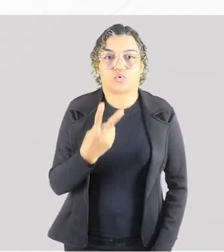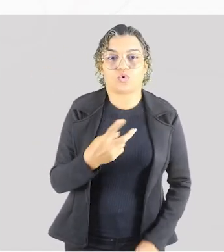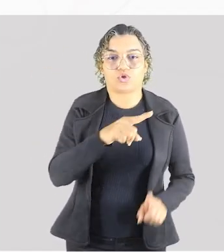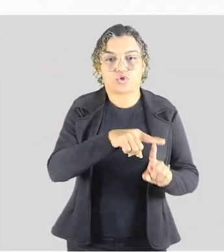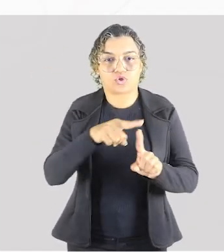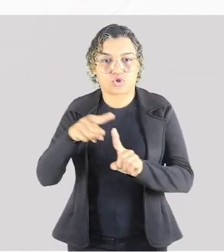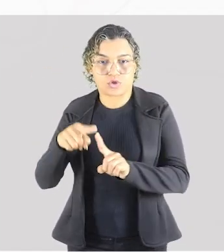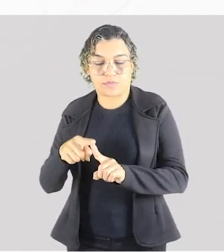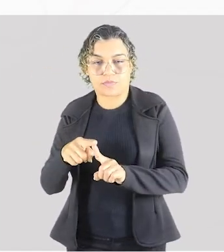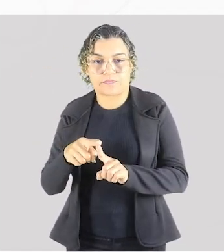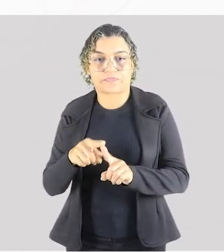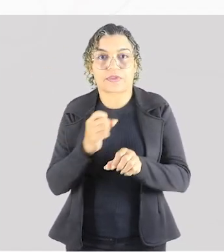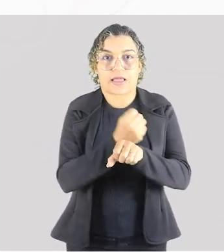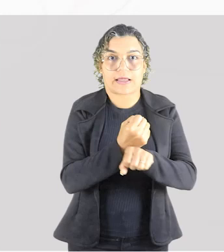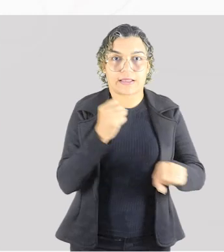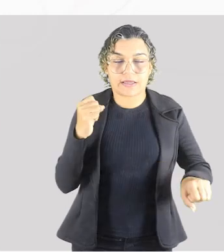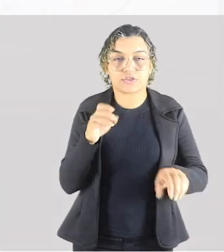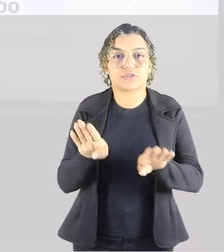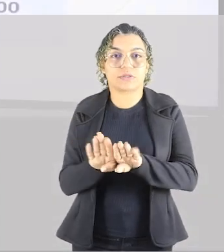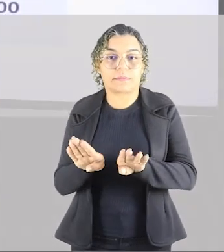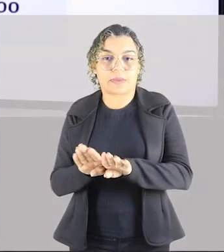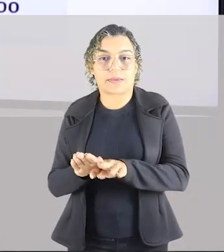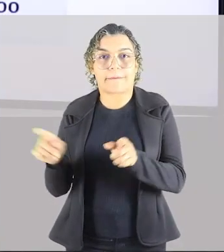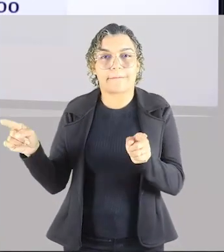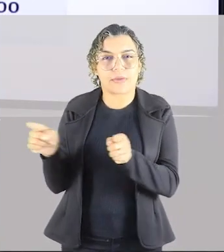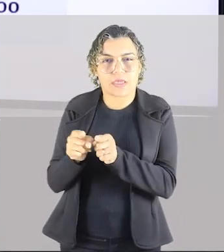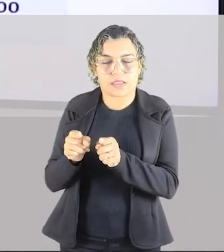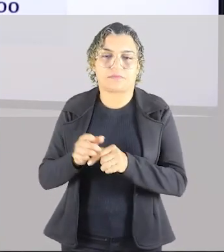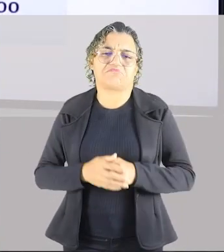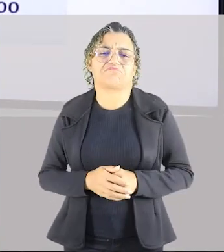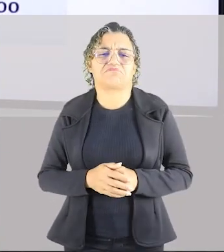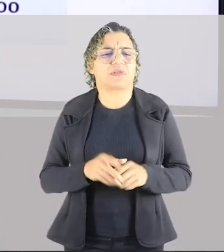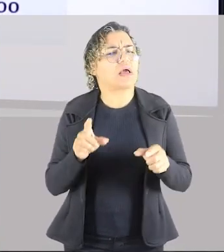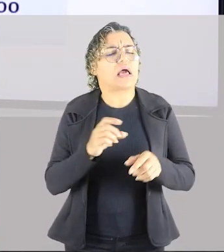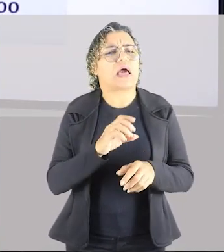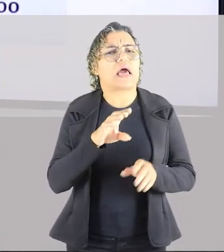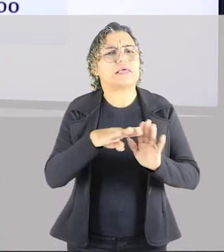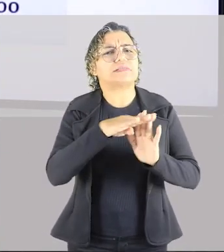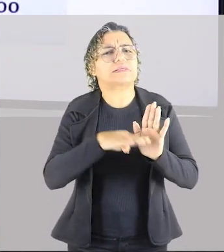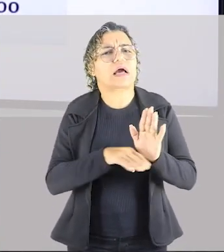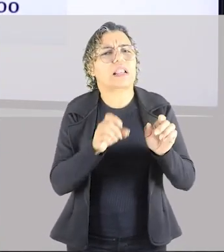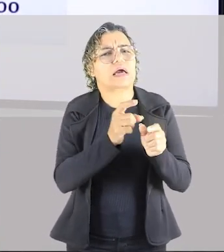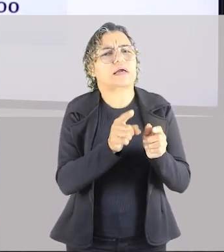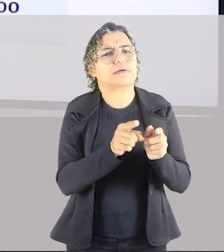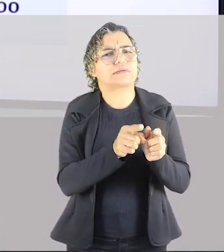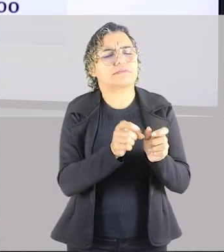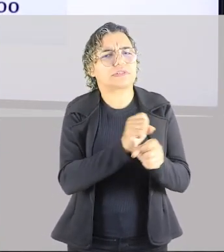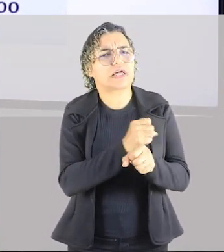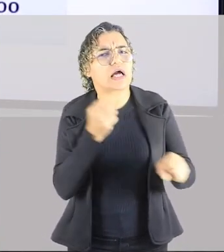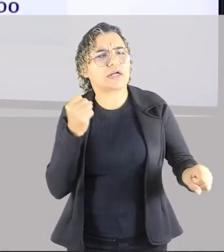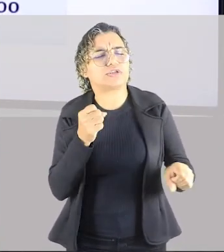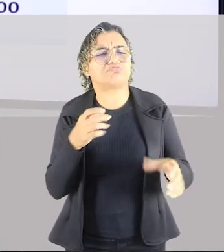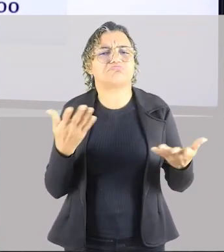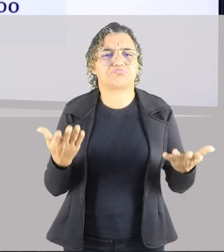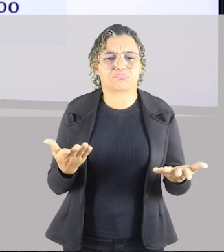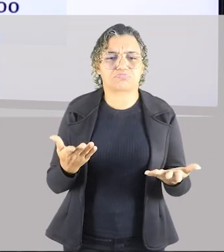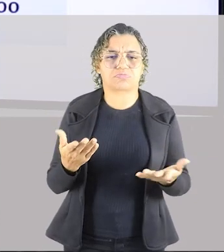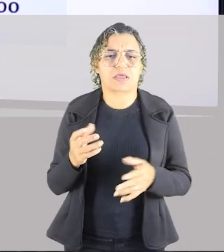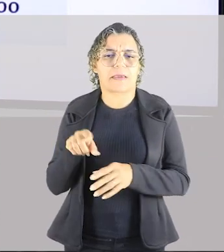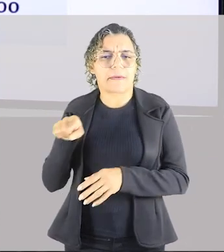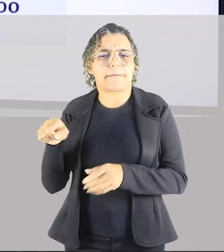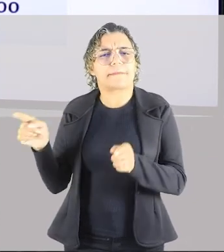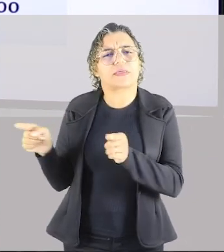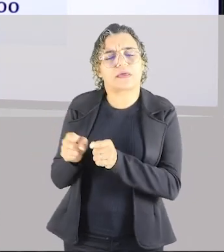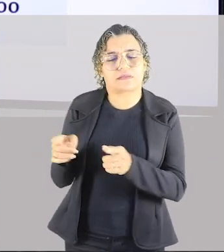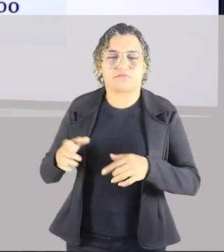escala grande e escala pequena. Aí tu me pergunta, Marcos, o que é uma escala grande, o que é uma escala pequena? Muita atenção,